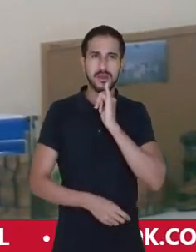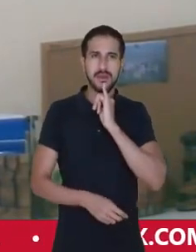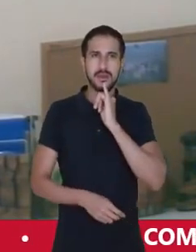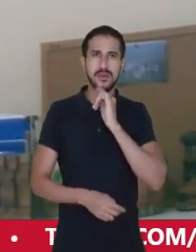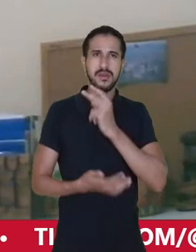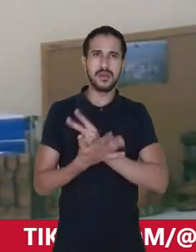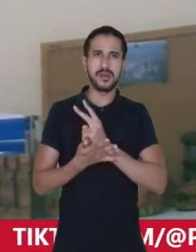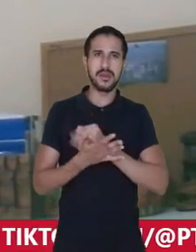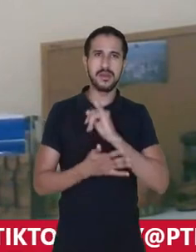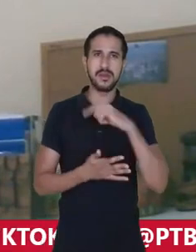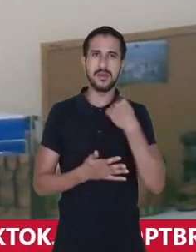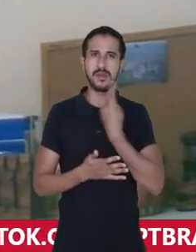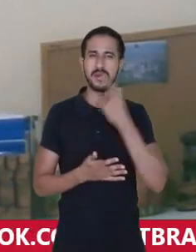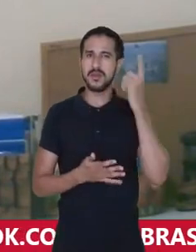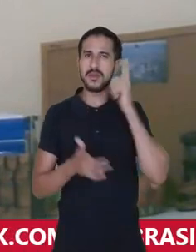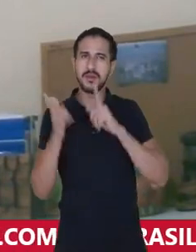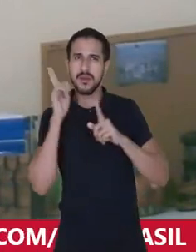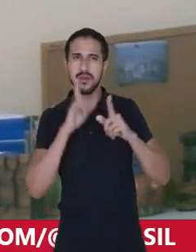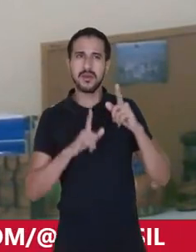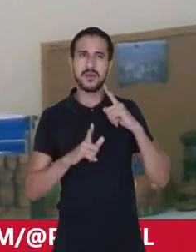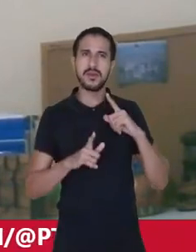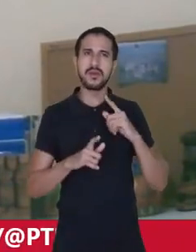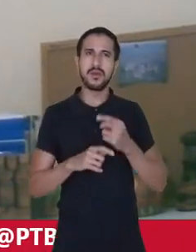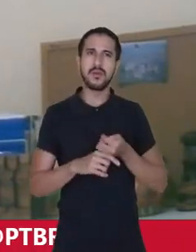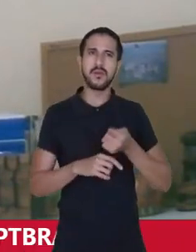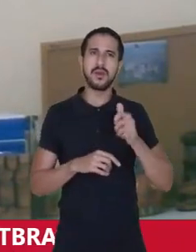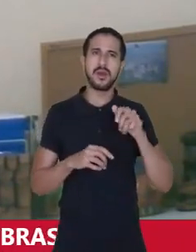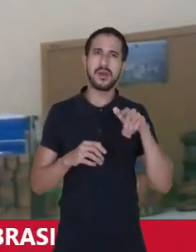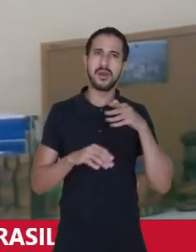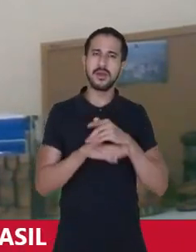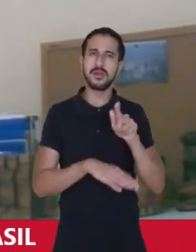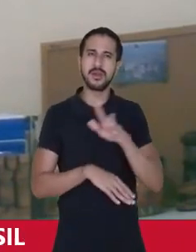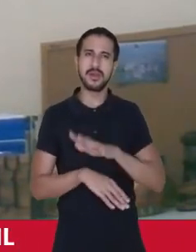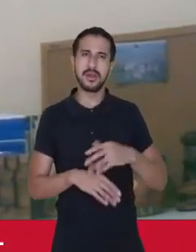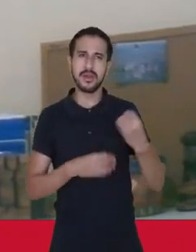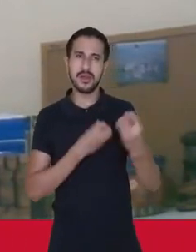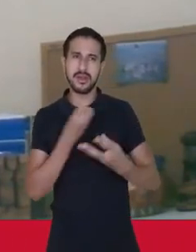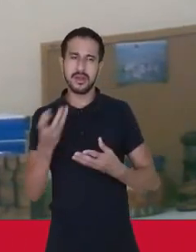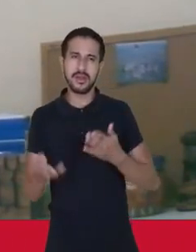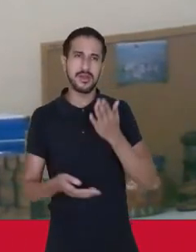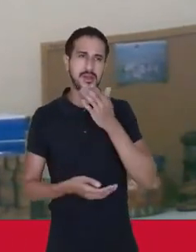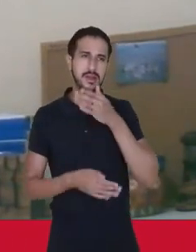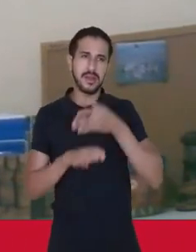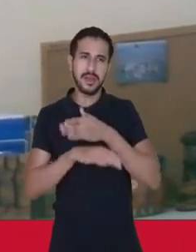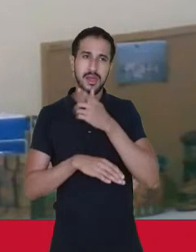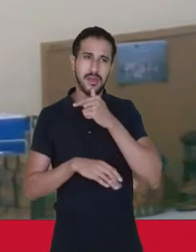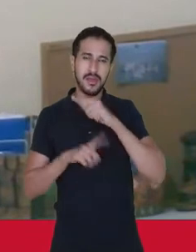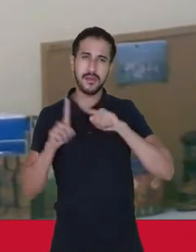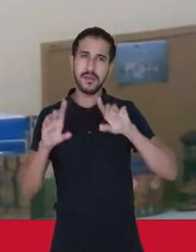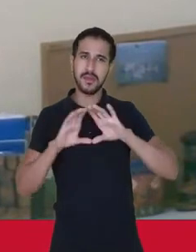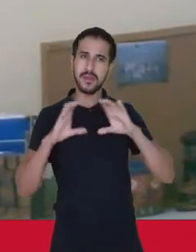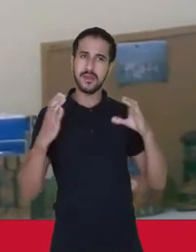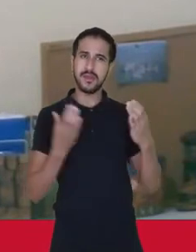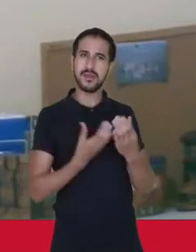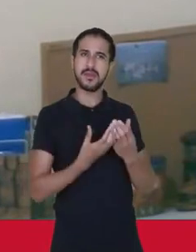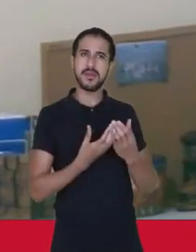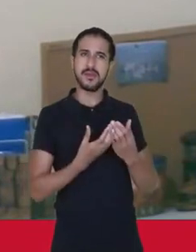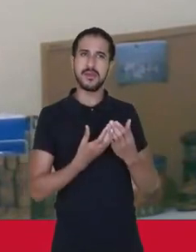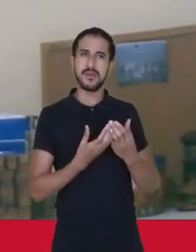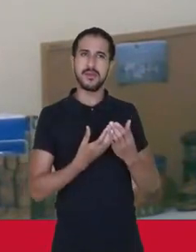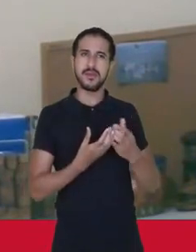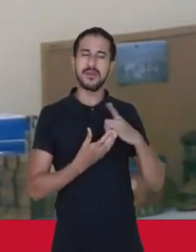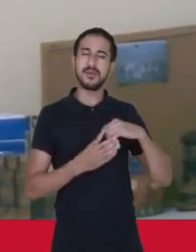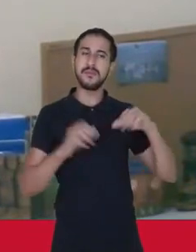por mais que a gente tenha alcançado uma quase universalização do acesso ao fornecimento de água, as comunidades que eram afetadas com um